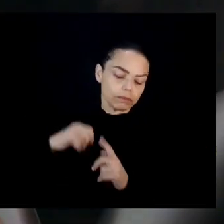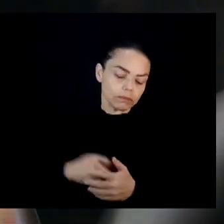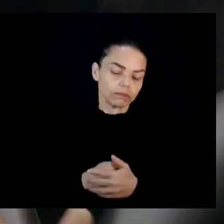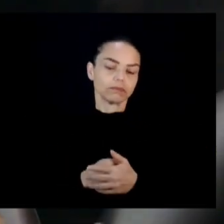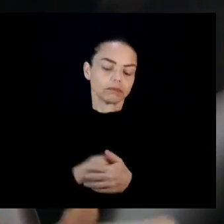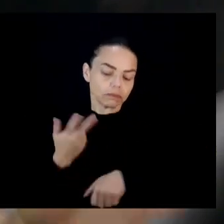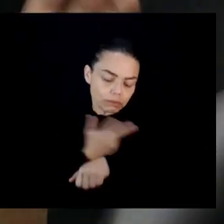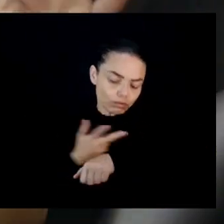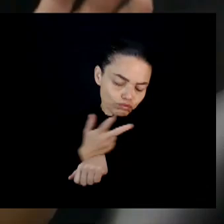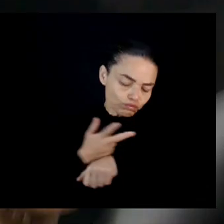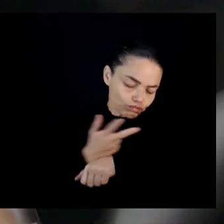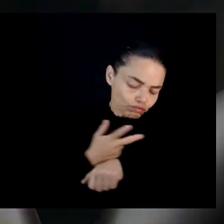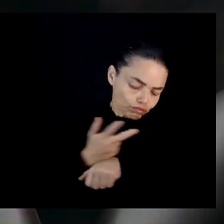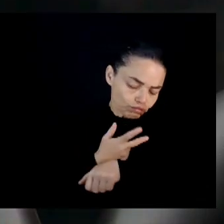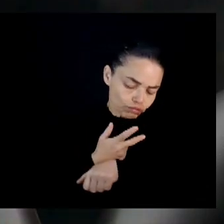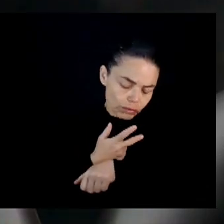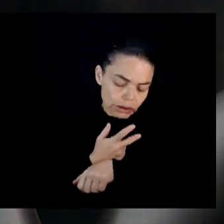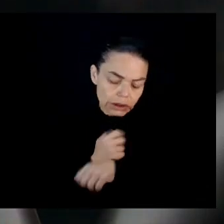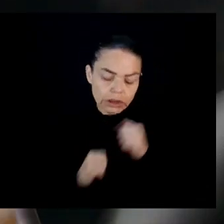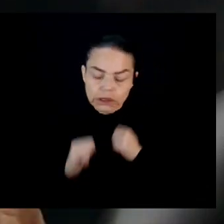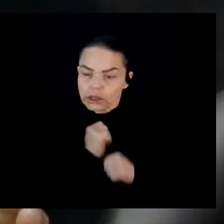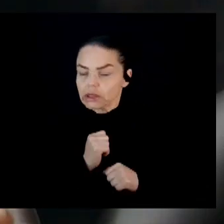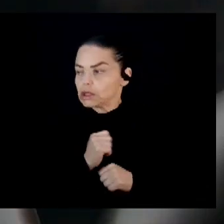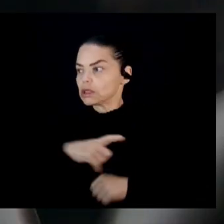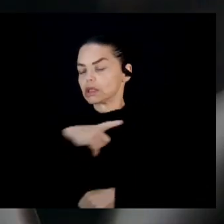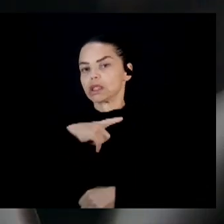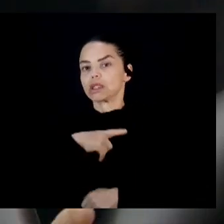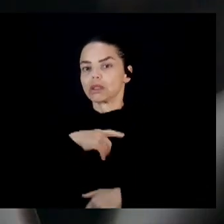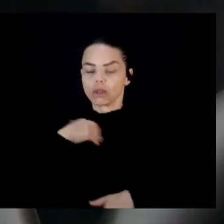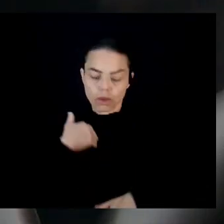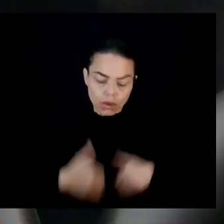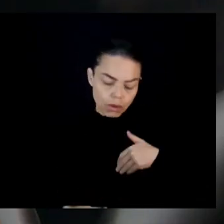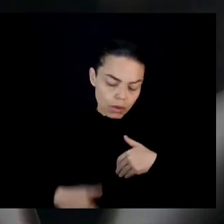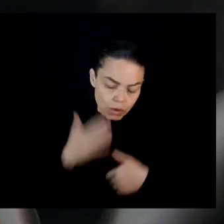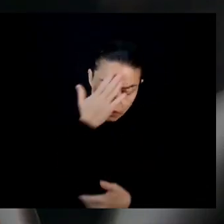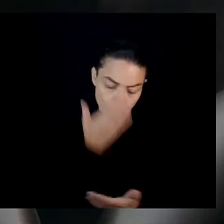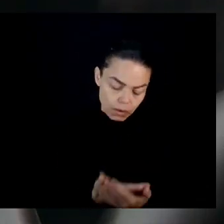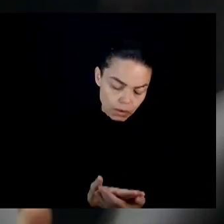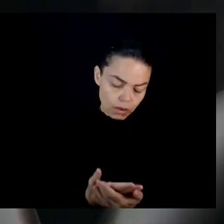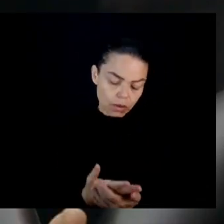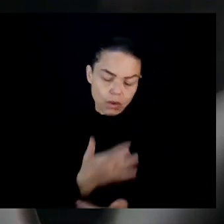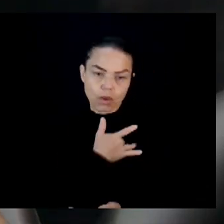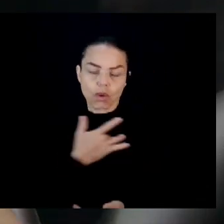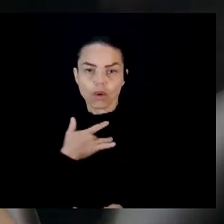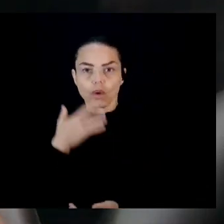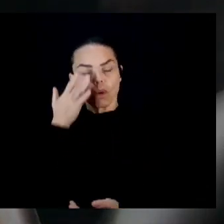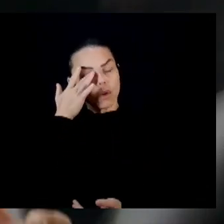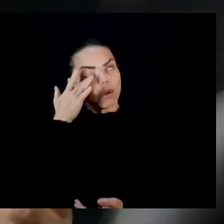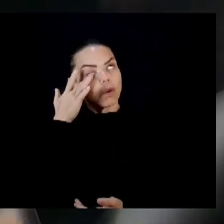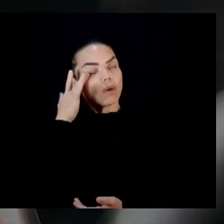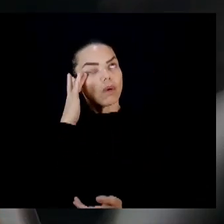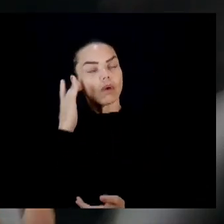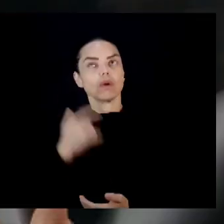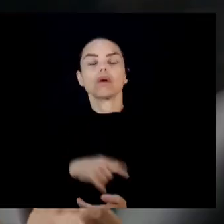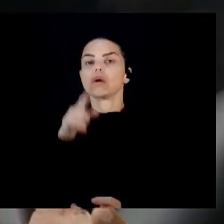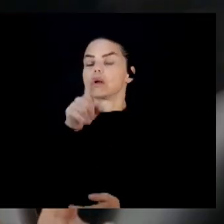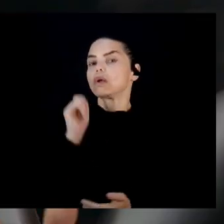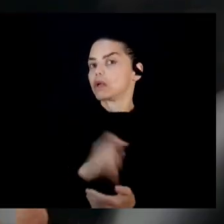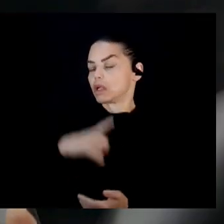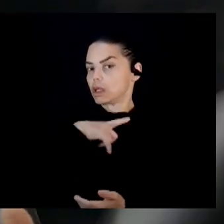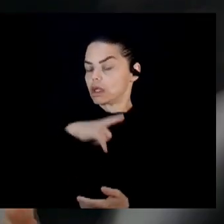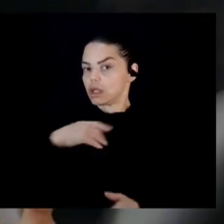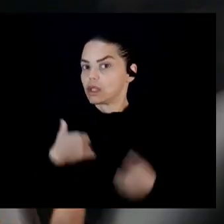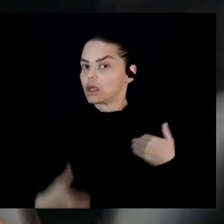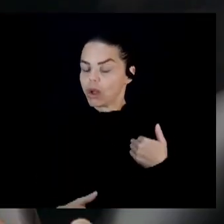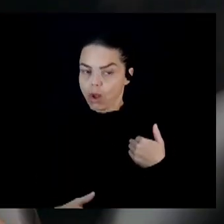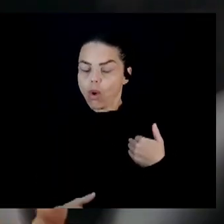incessante, desesperada para você alcançar aquele corpo. Eu acredito muito na questão da saúde. Eu acredito muito na questão de você obter um corpo que seja funcional,